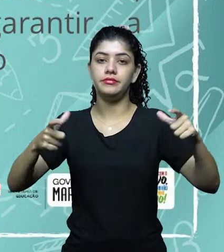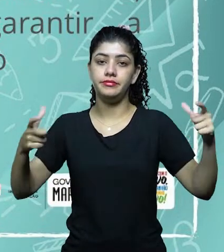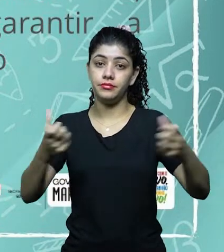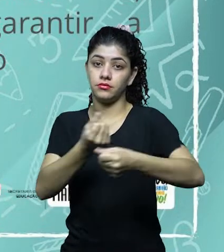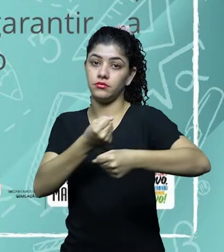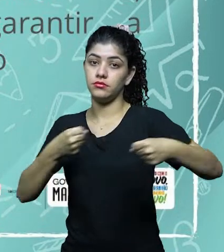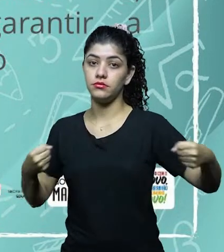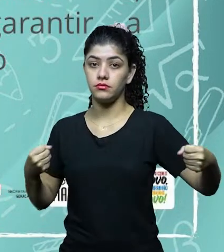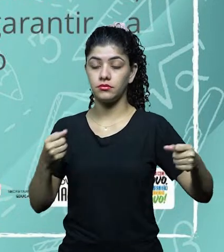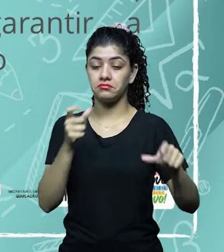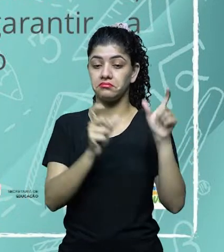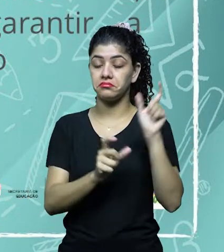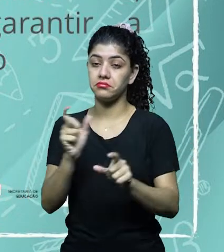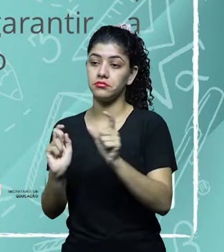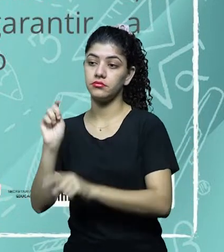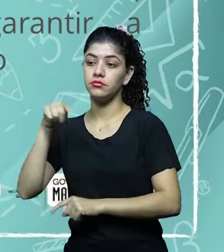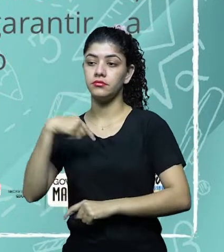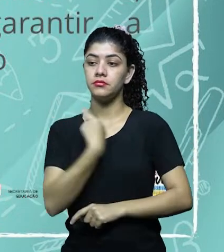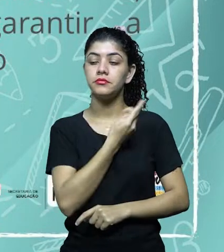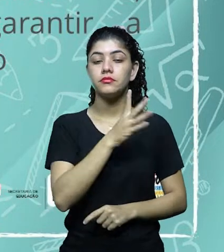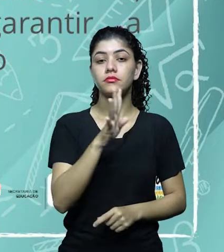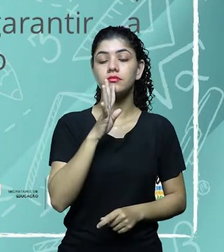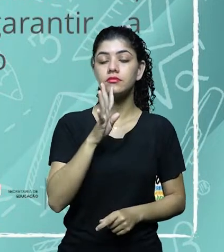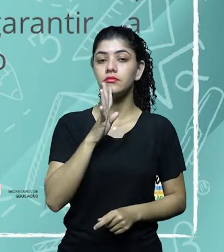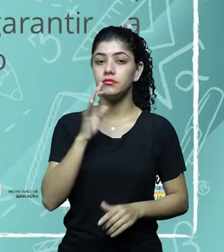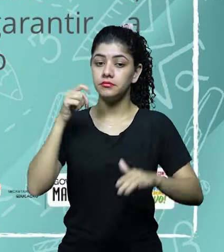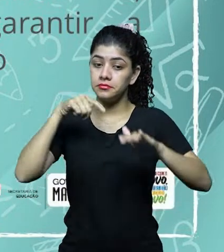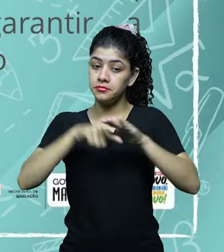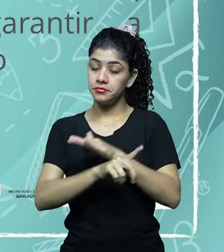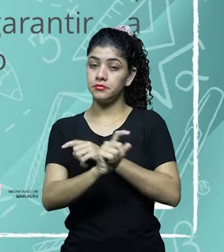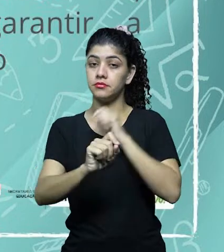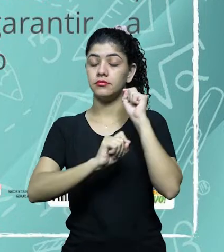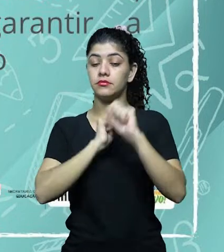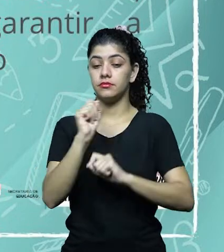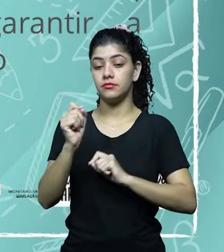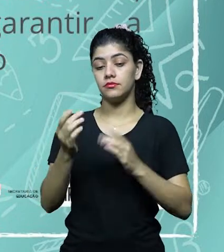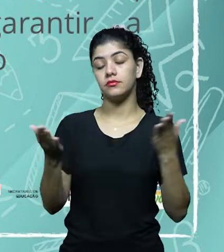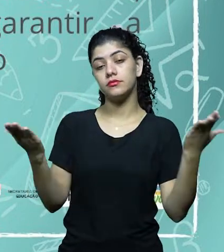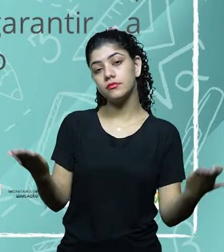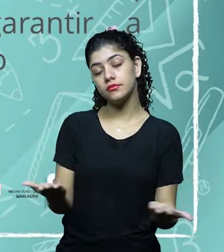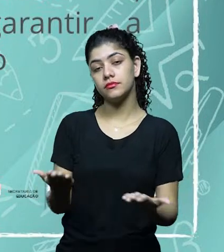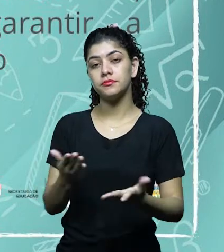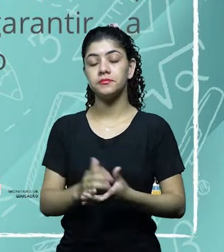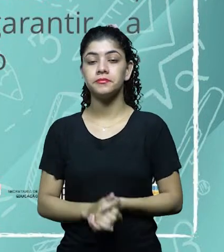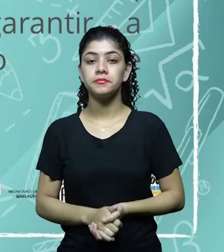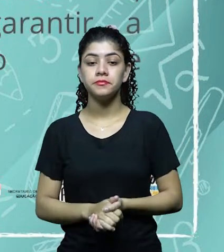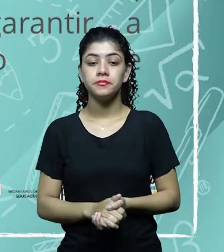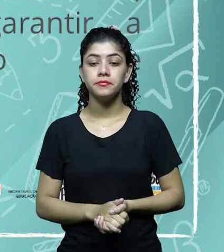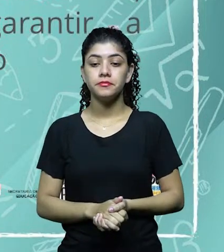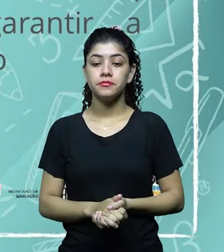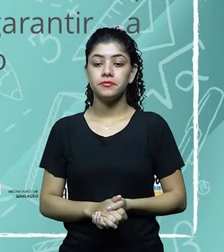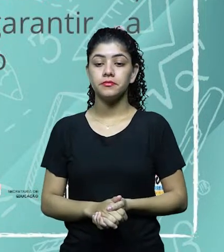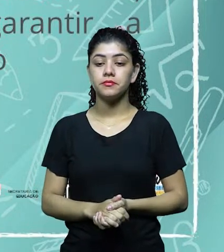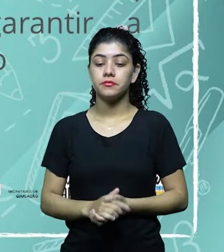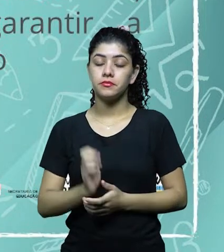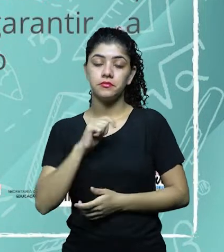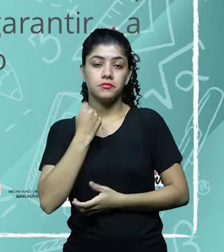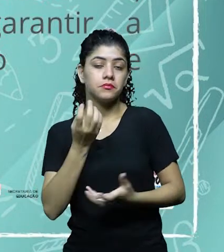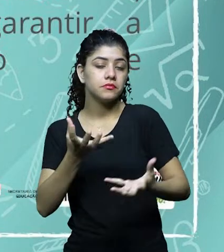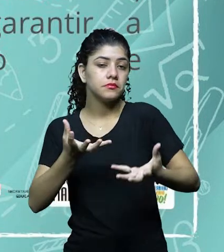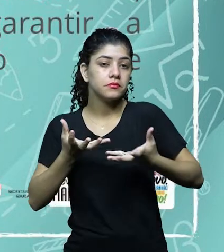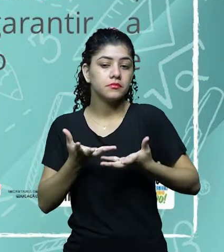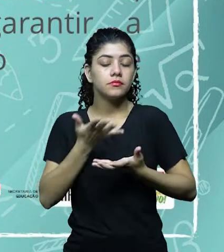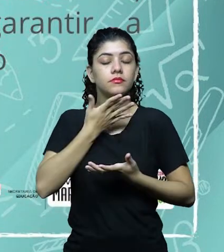dia. Cabe a cada um de nós conhecê-los melhor e, dessa forma, garantir a satisfação que buscamos. Então,